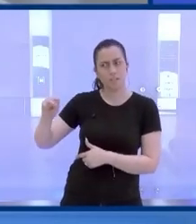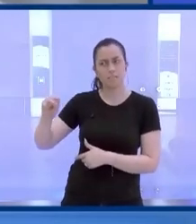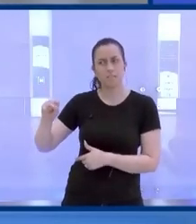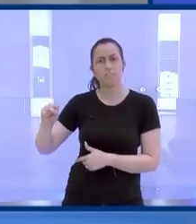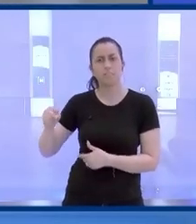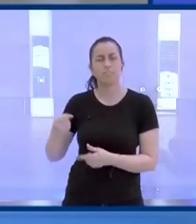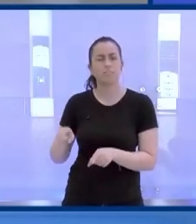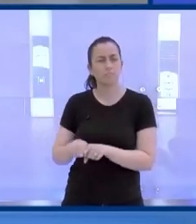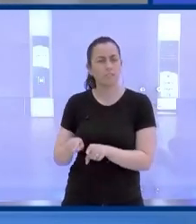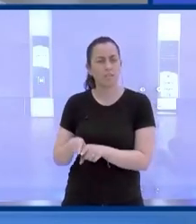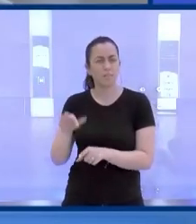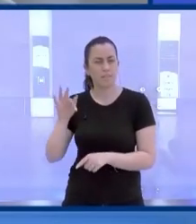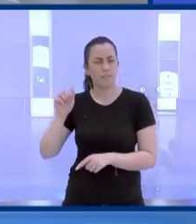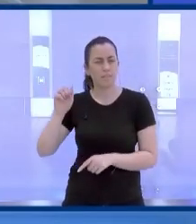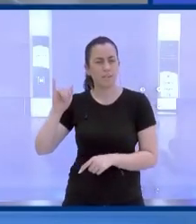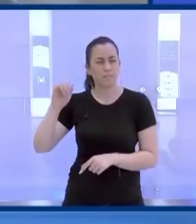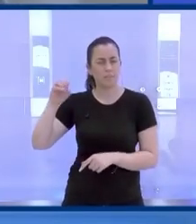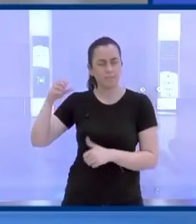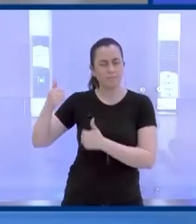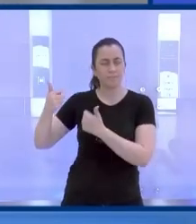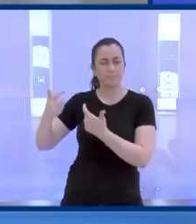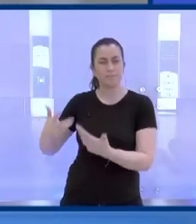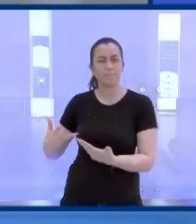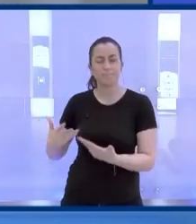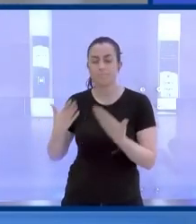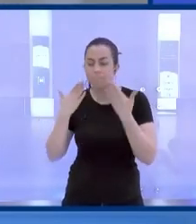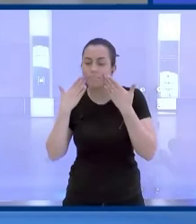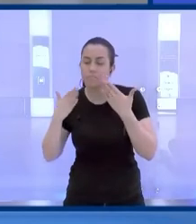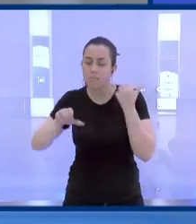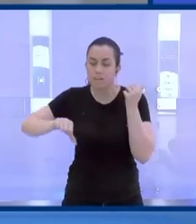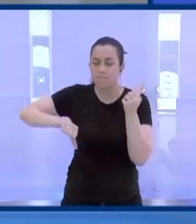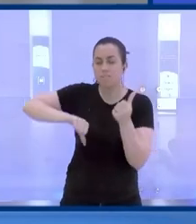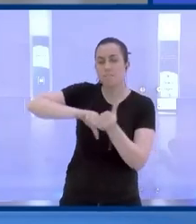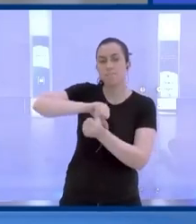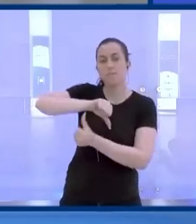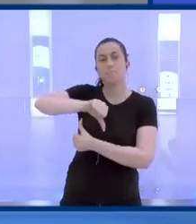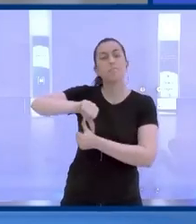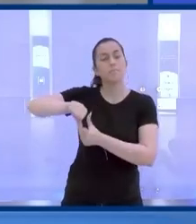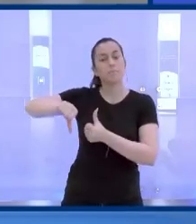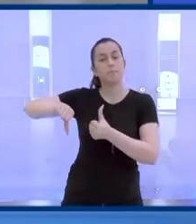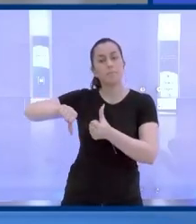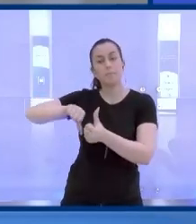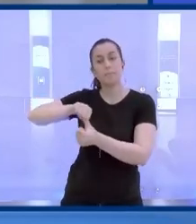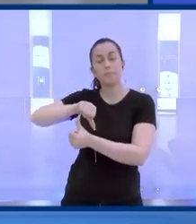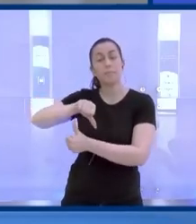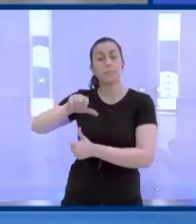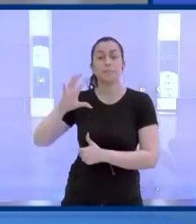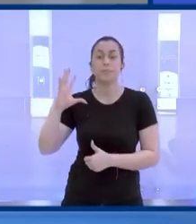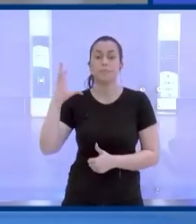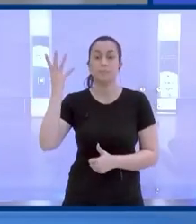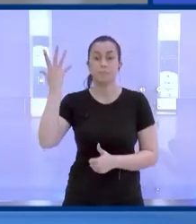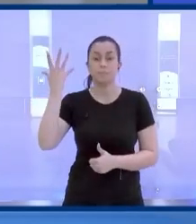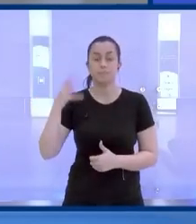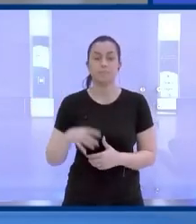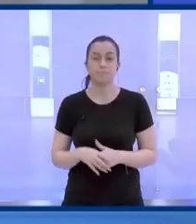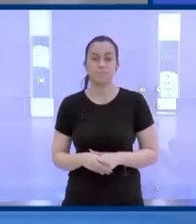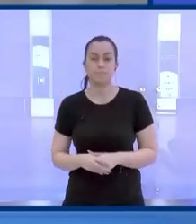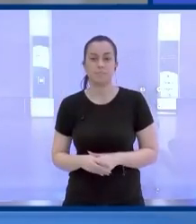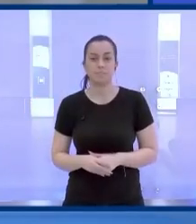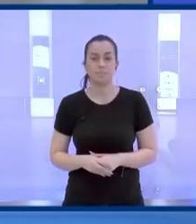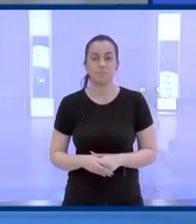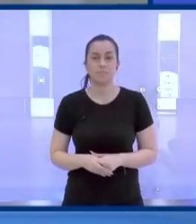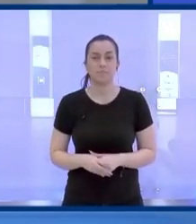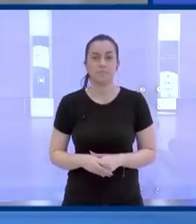o próprio Fábio do BNDES, está passando por um momento de transformação. E, por mais que a